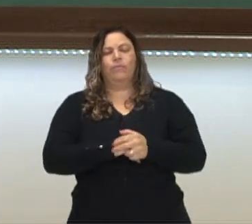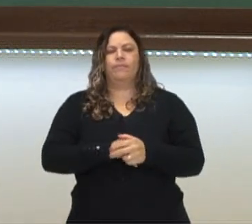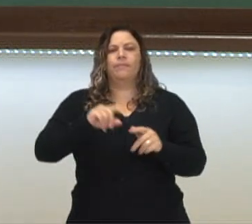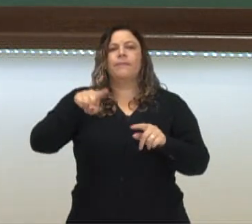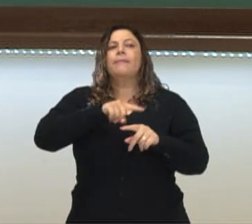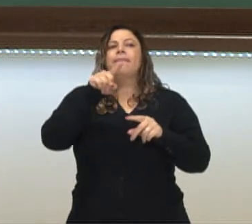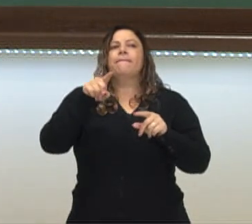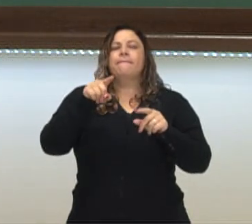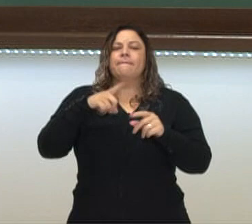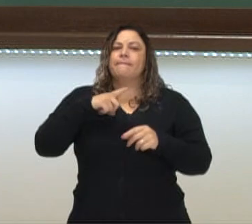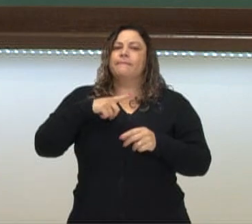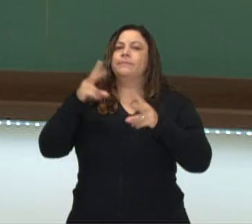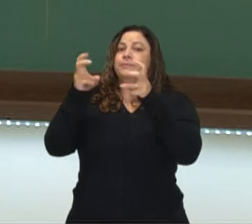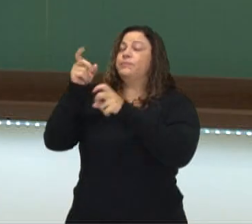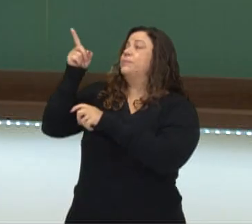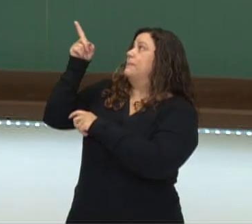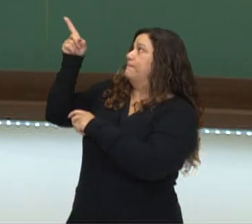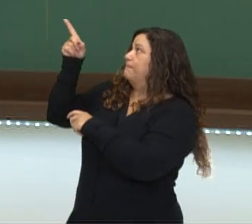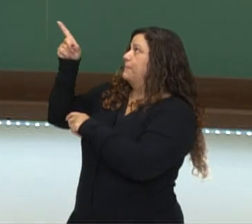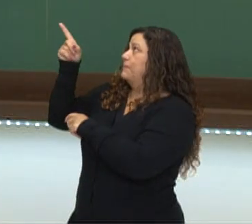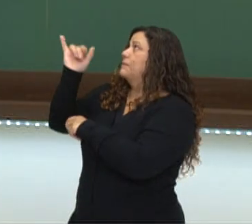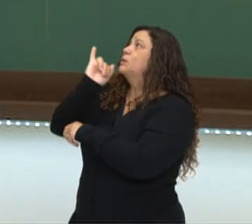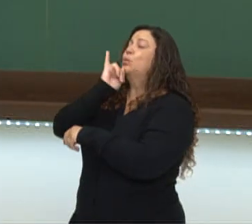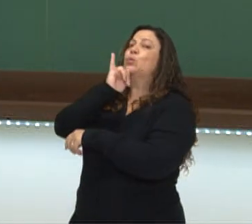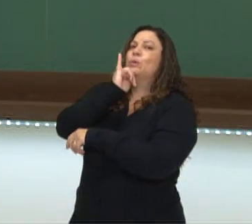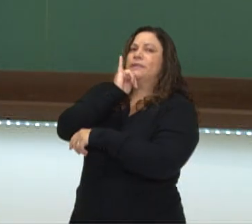gasoso? Vamos a eles?